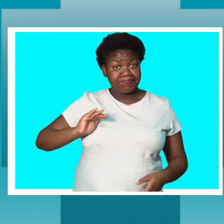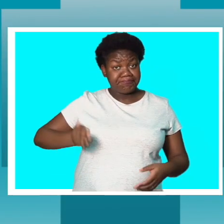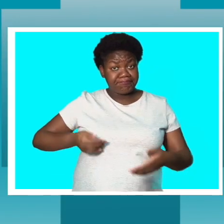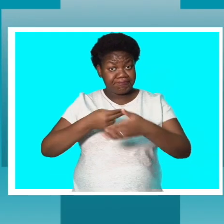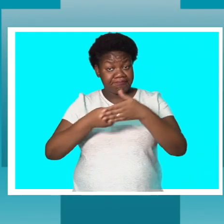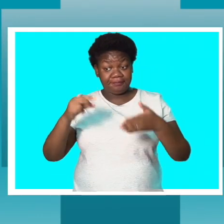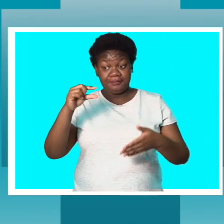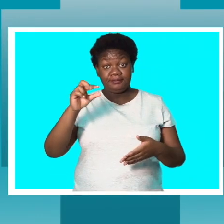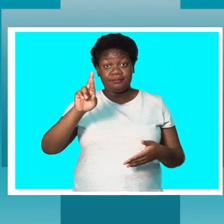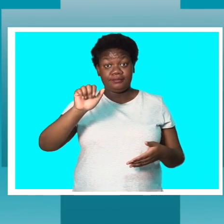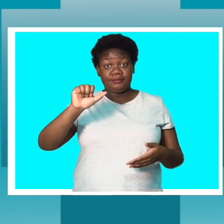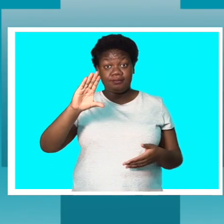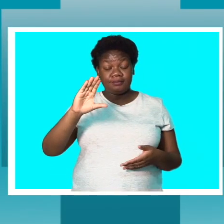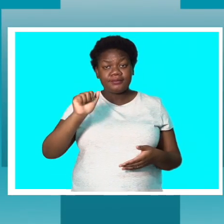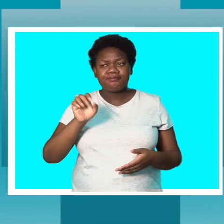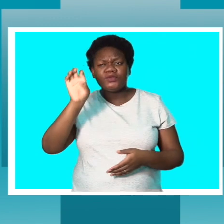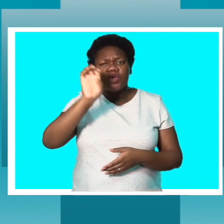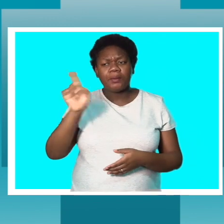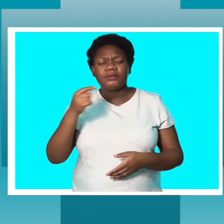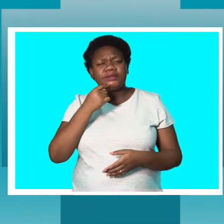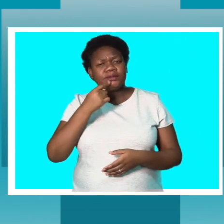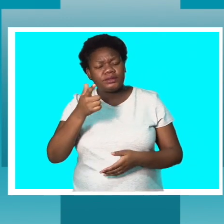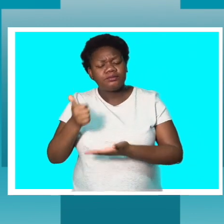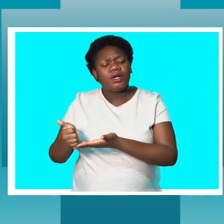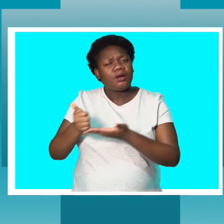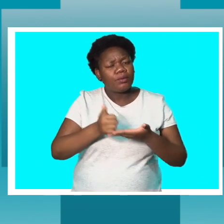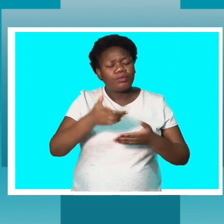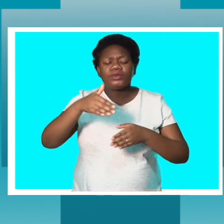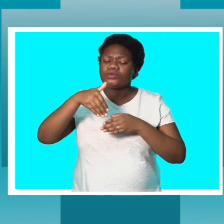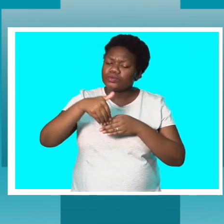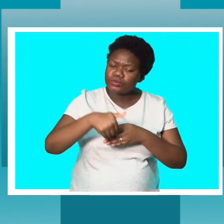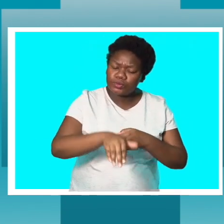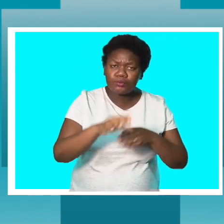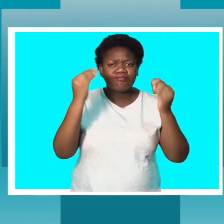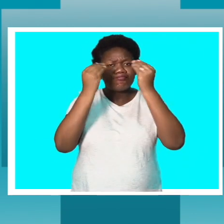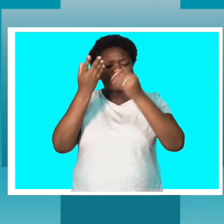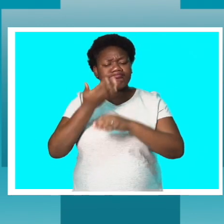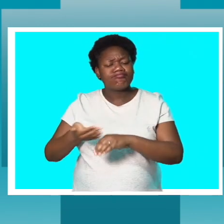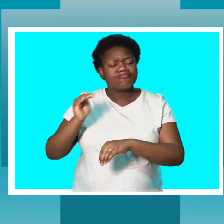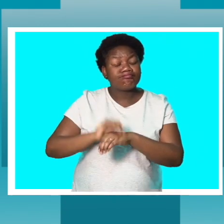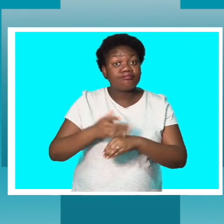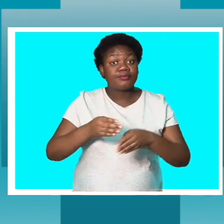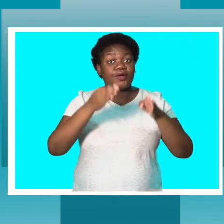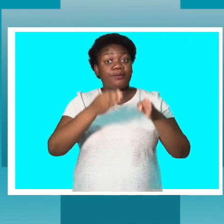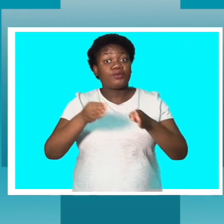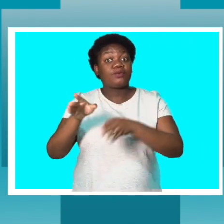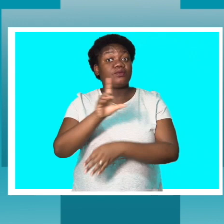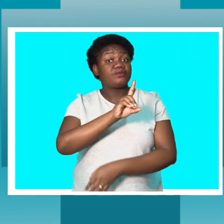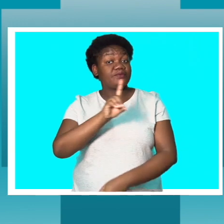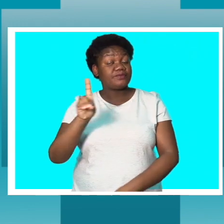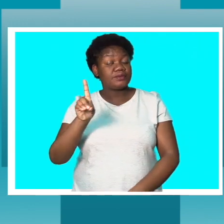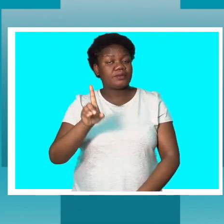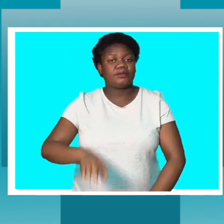Graça Souza promete que a União Europeia veio continuar a prestar apoio para a formação profissional de pessoas